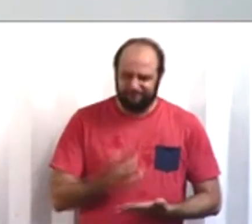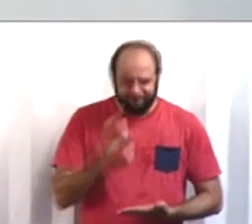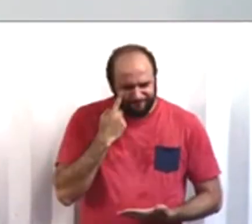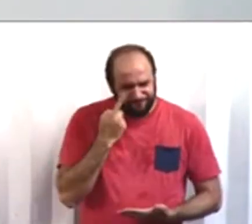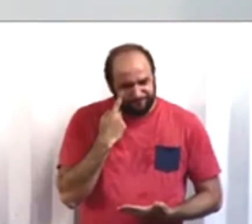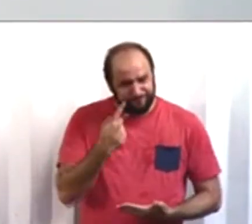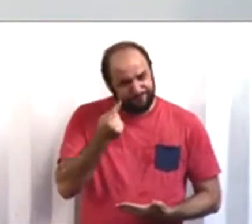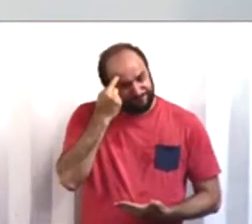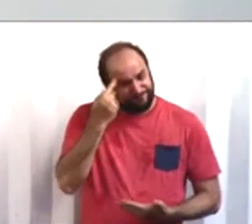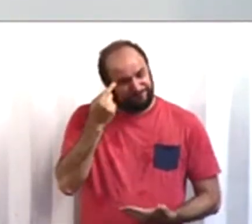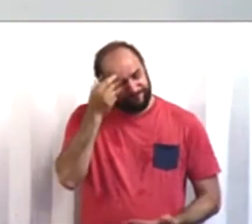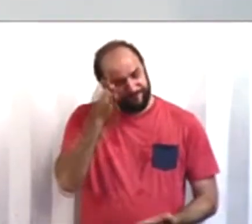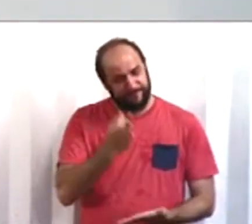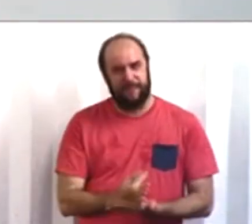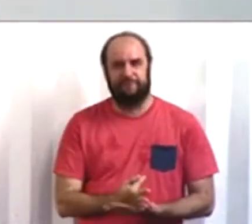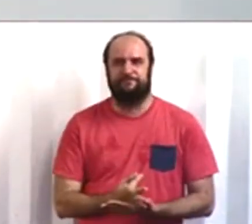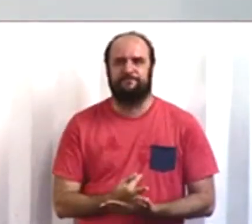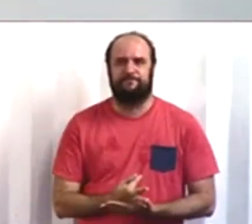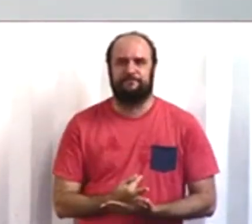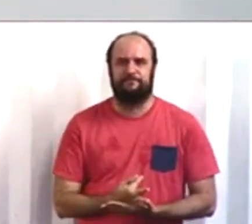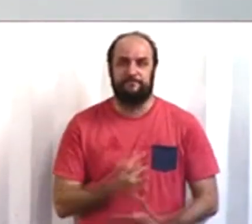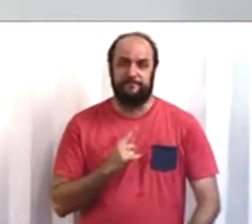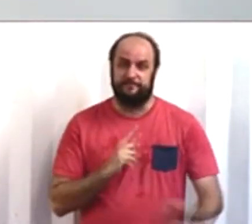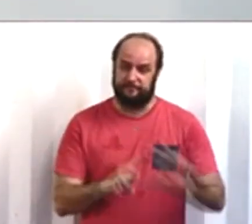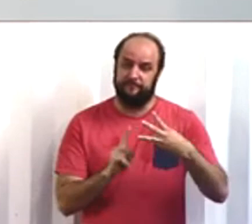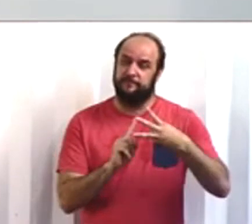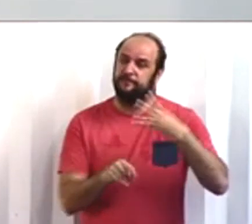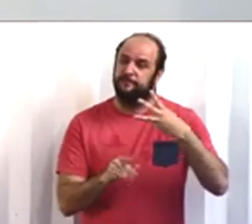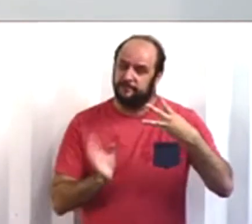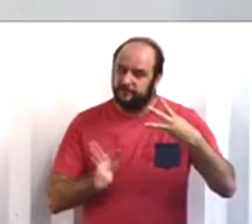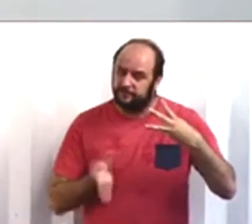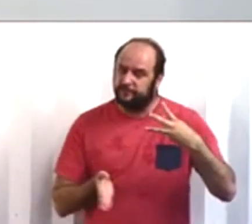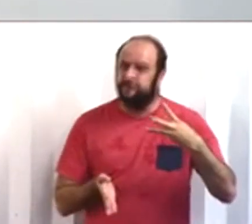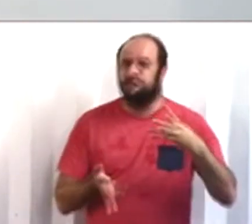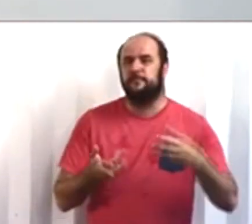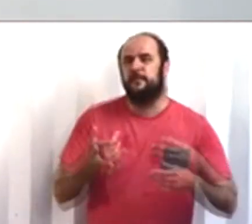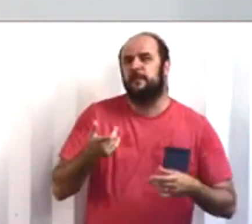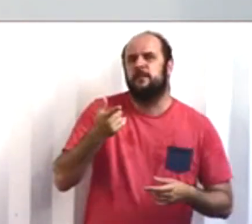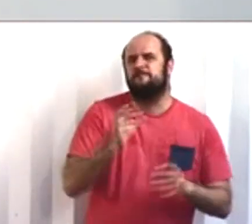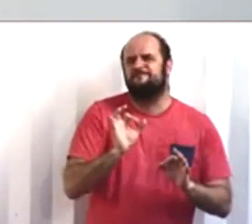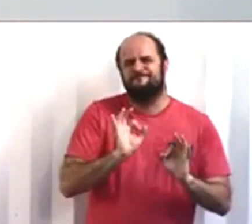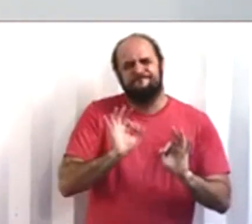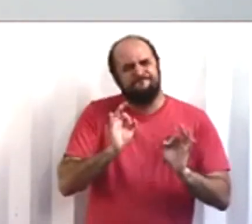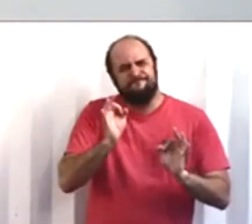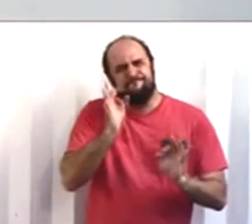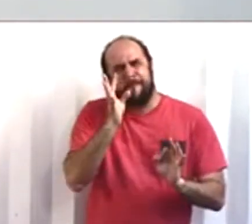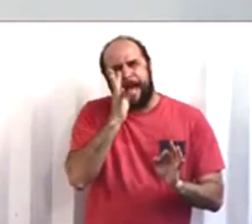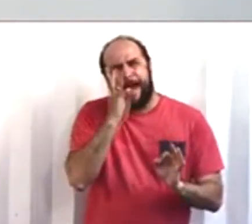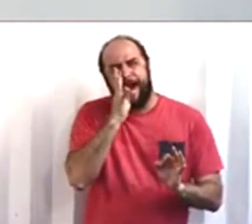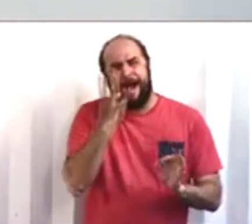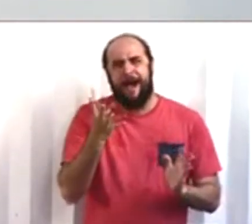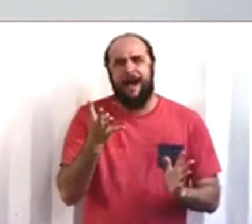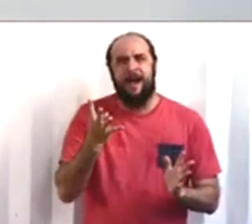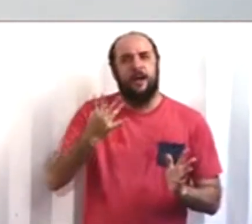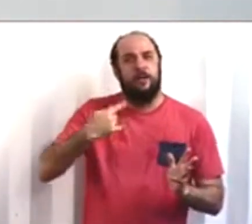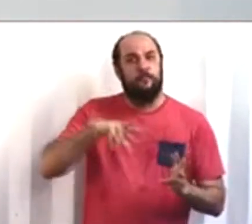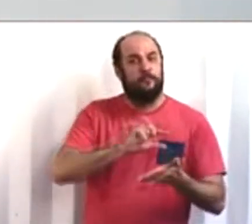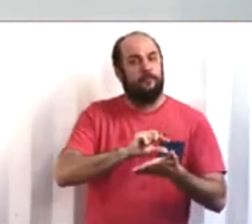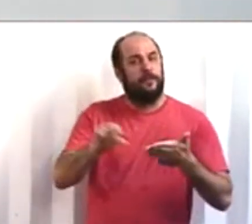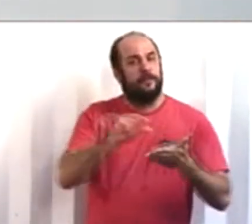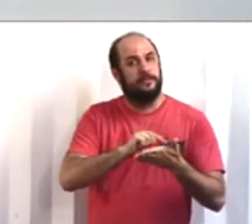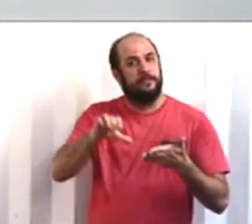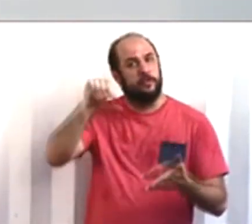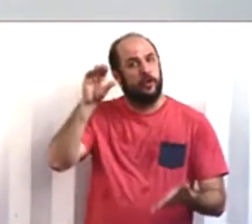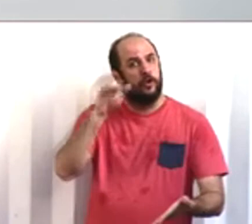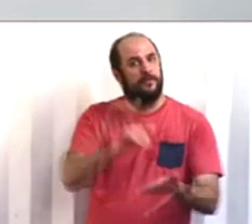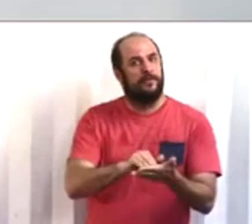fé. A terceira coisa que a palavra de Deus nos mostra, e é uma coisa excepcional, maravilhosa, está nos versículos